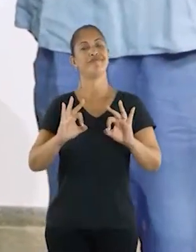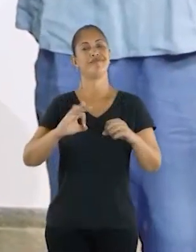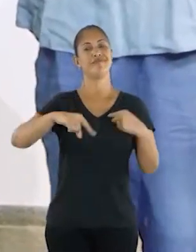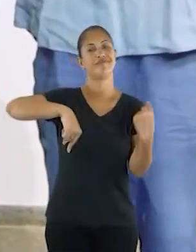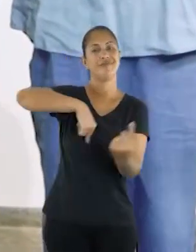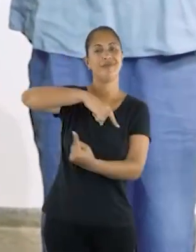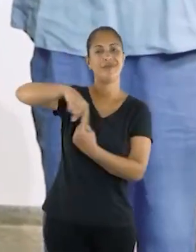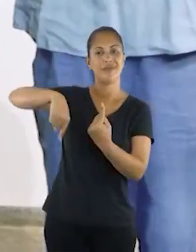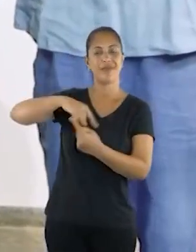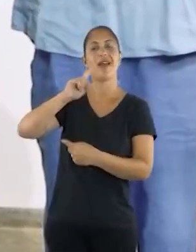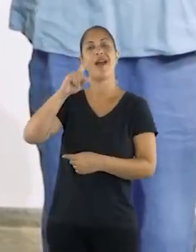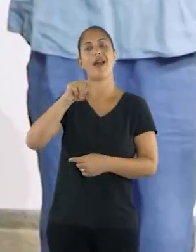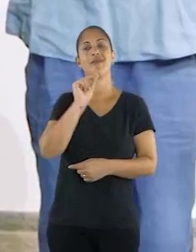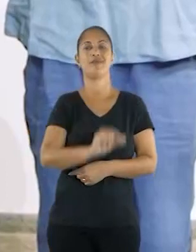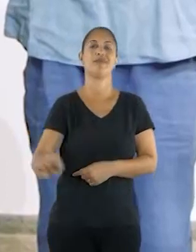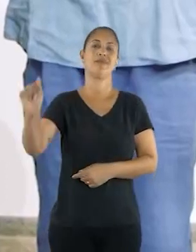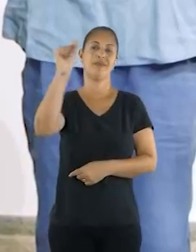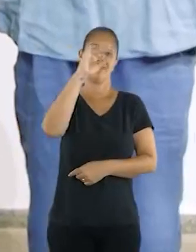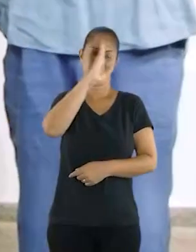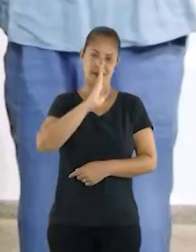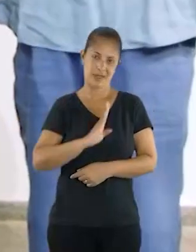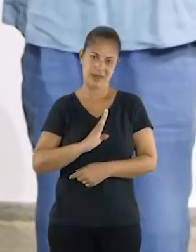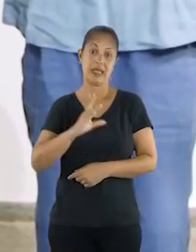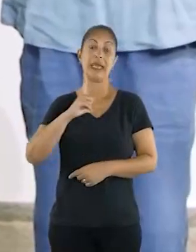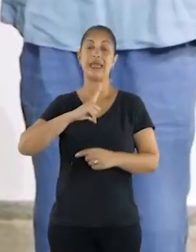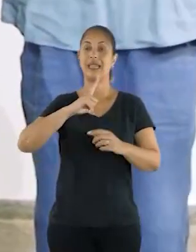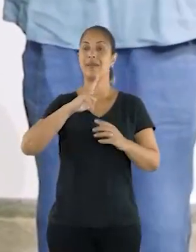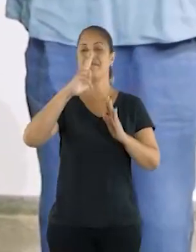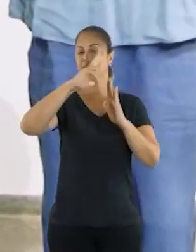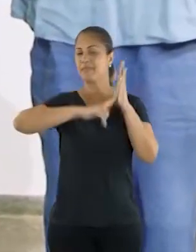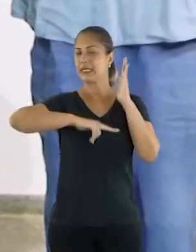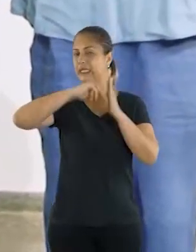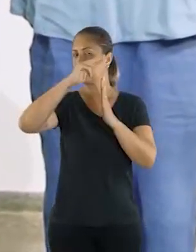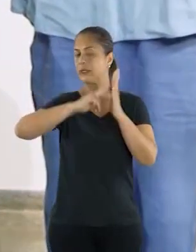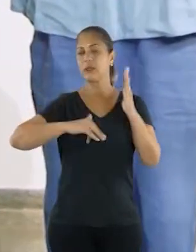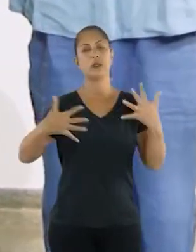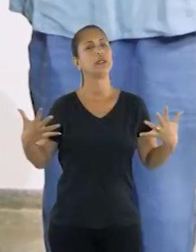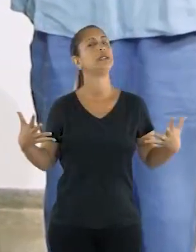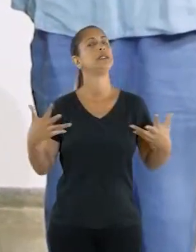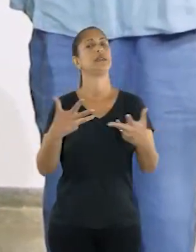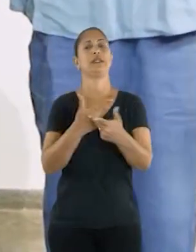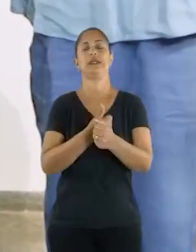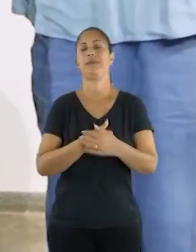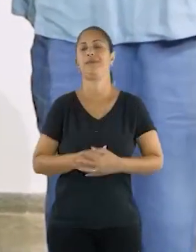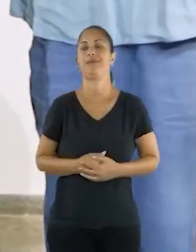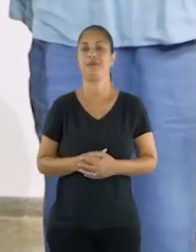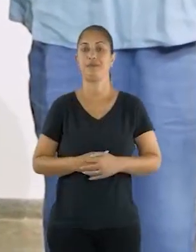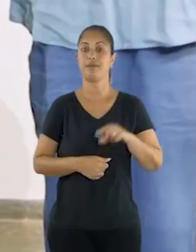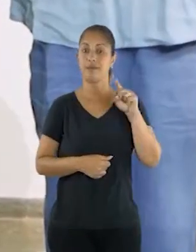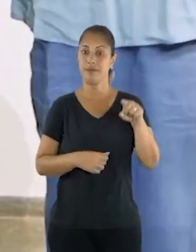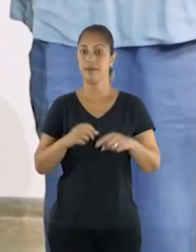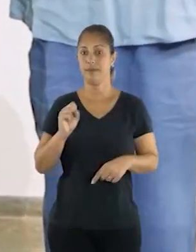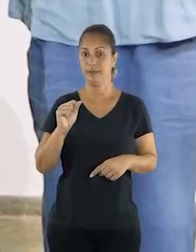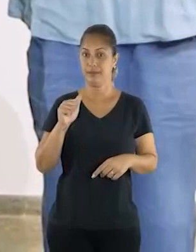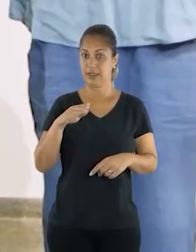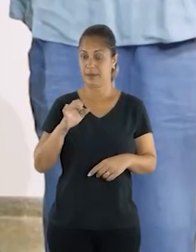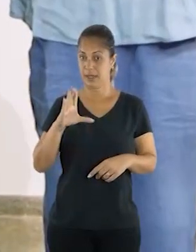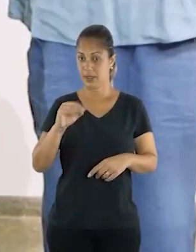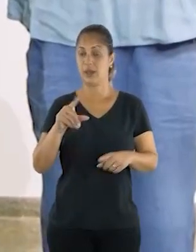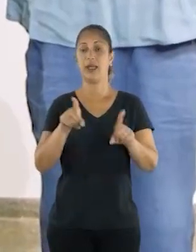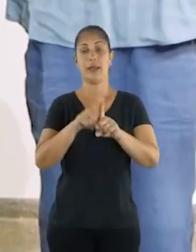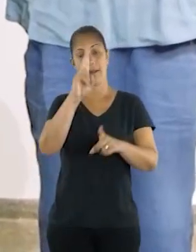circulando pelo Brasil. Então, a gente tem uma pintura extraordinária do Samico, do